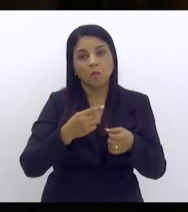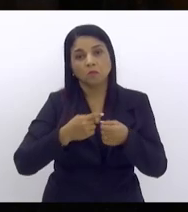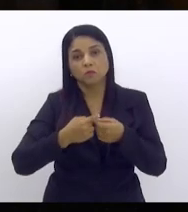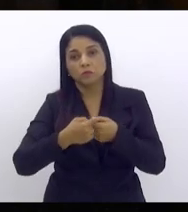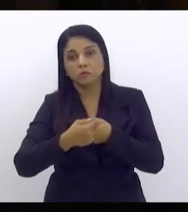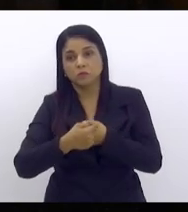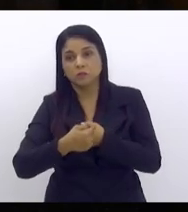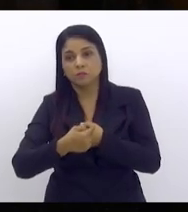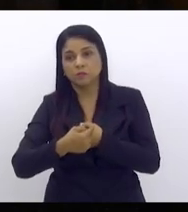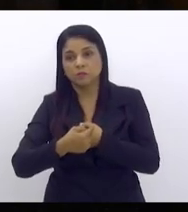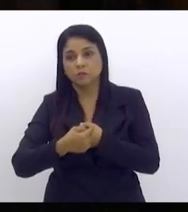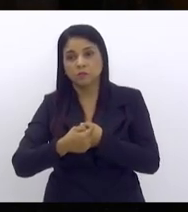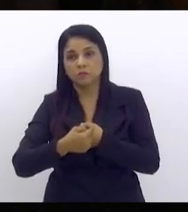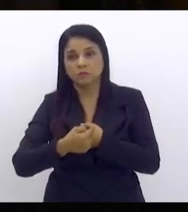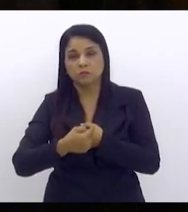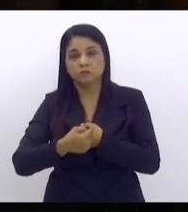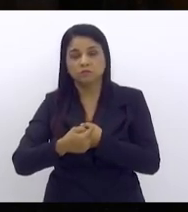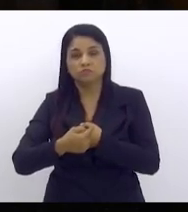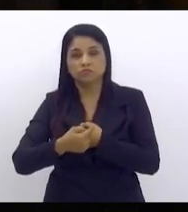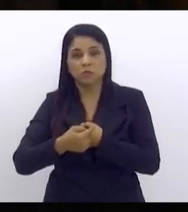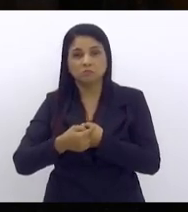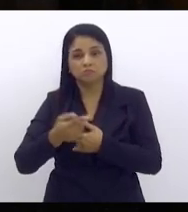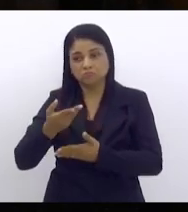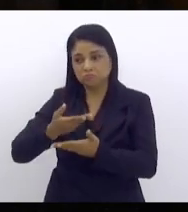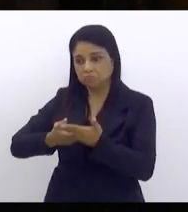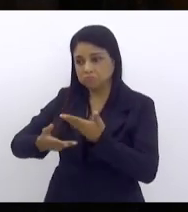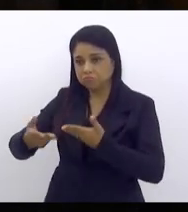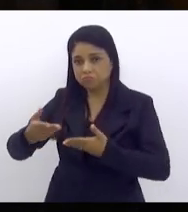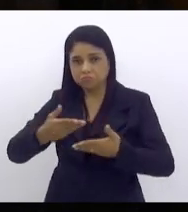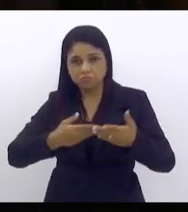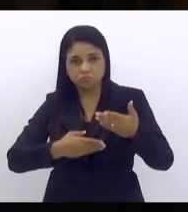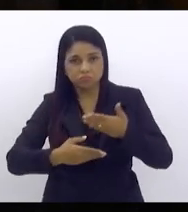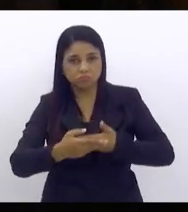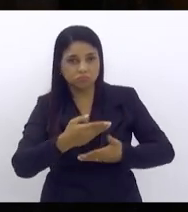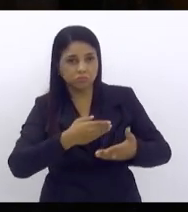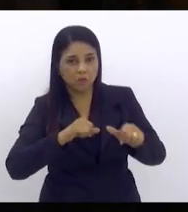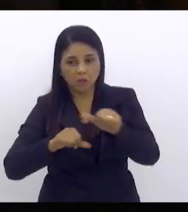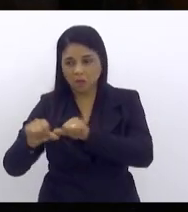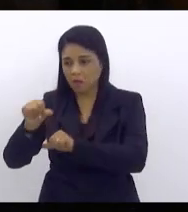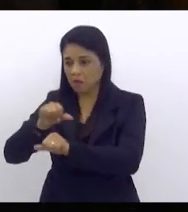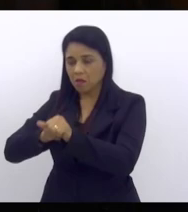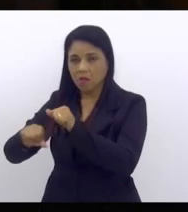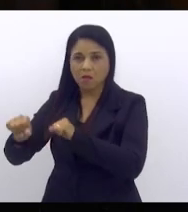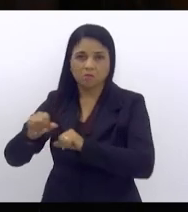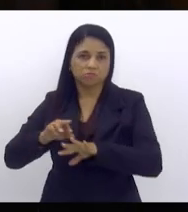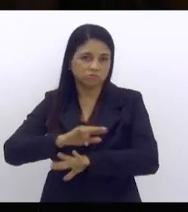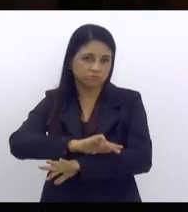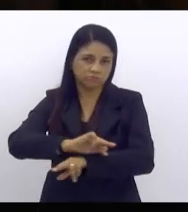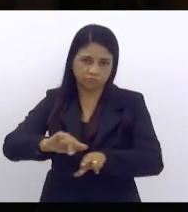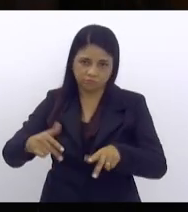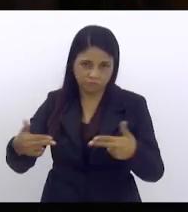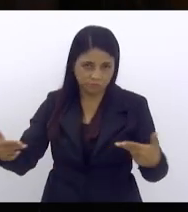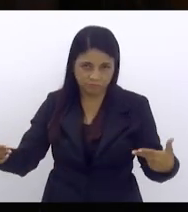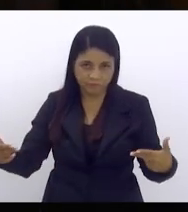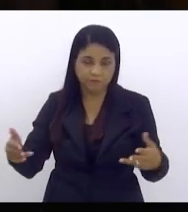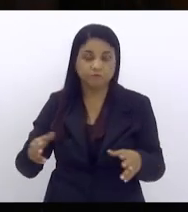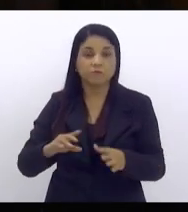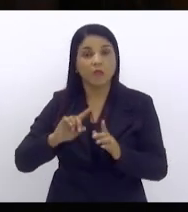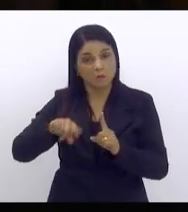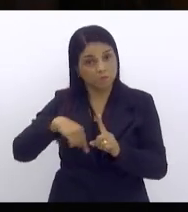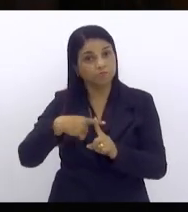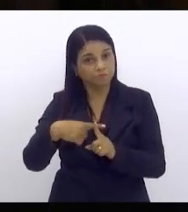uma superposição de múltiplas atividades. E é